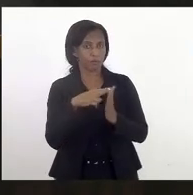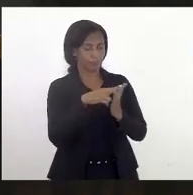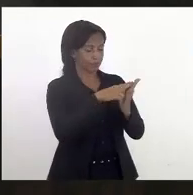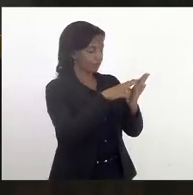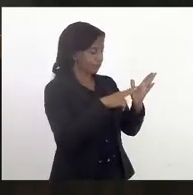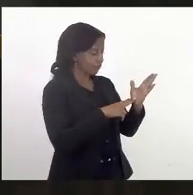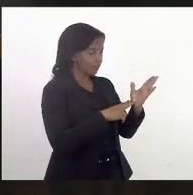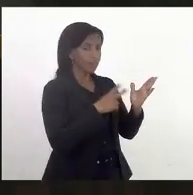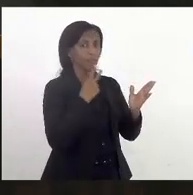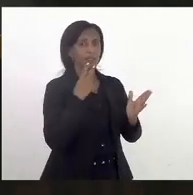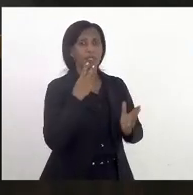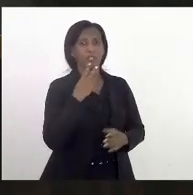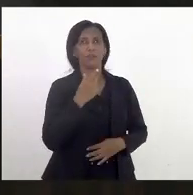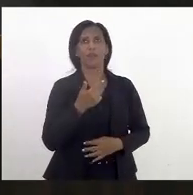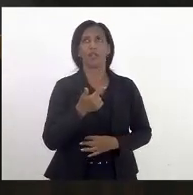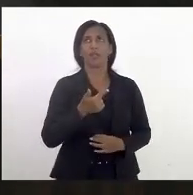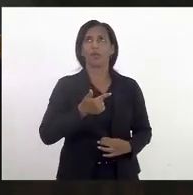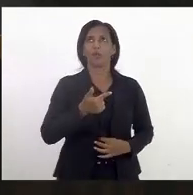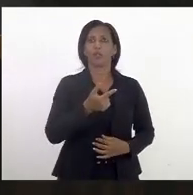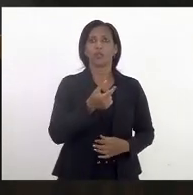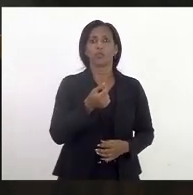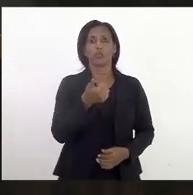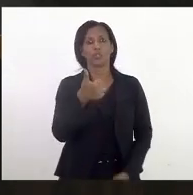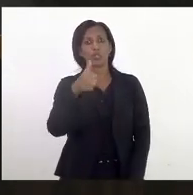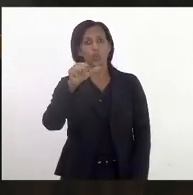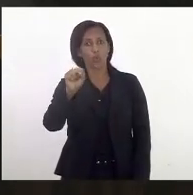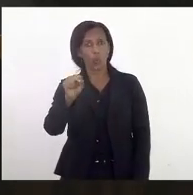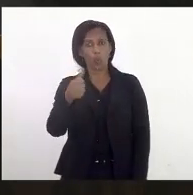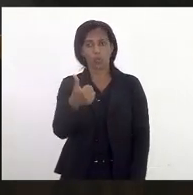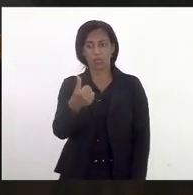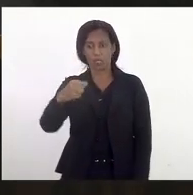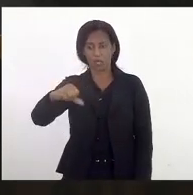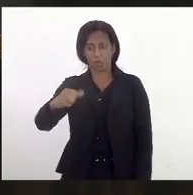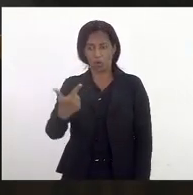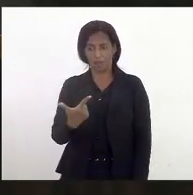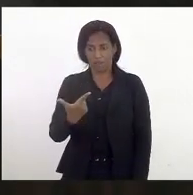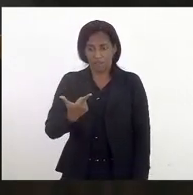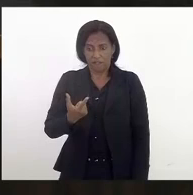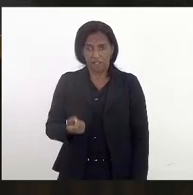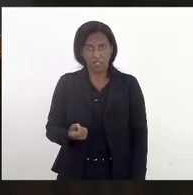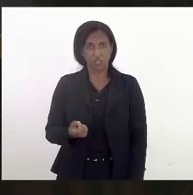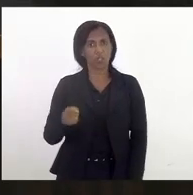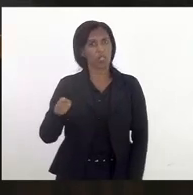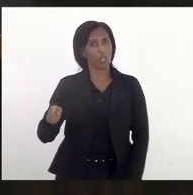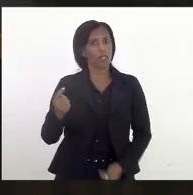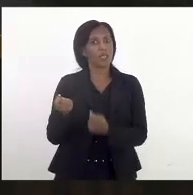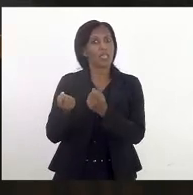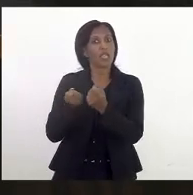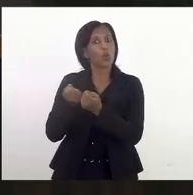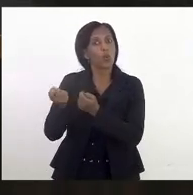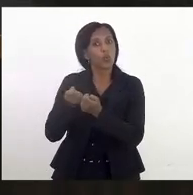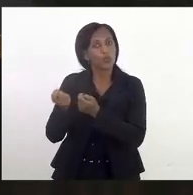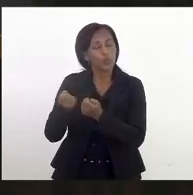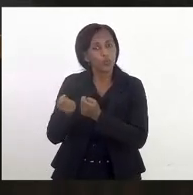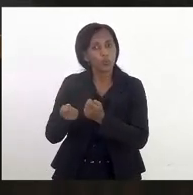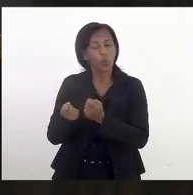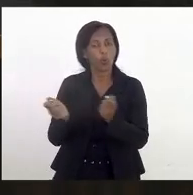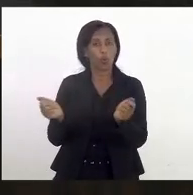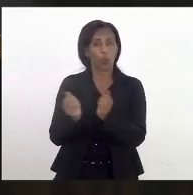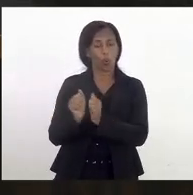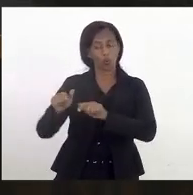que no anno de 18 19 e 20 Assembleia economizou com servidores como funcionários